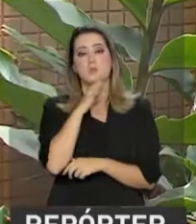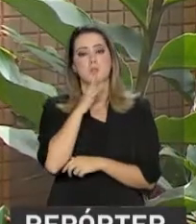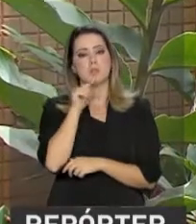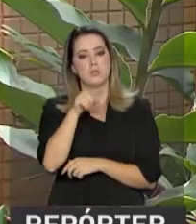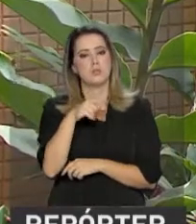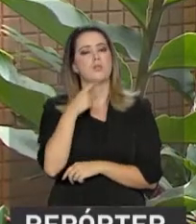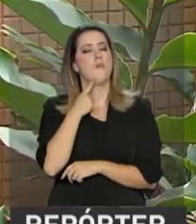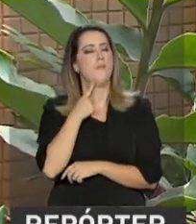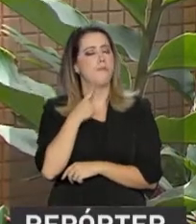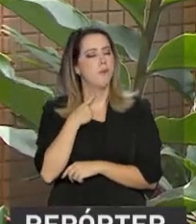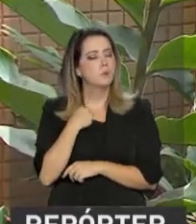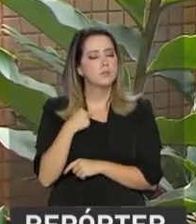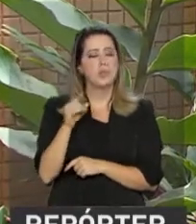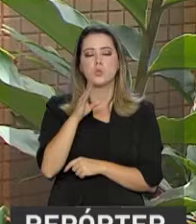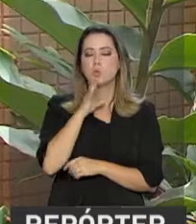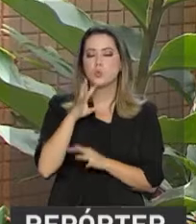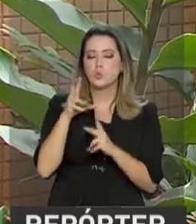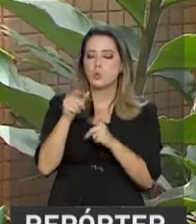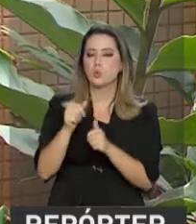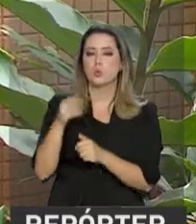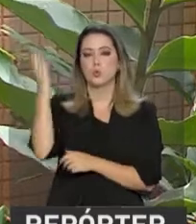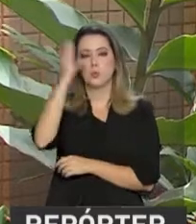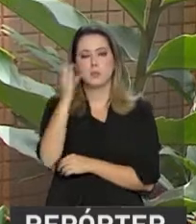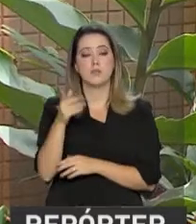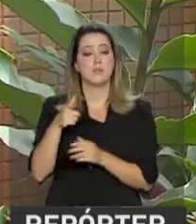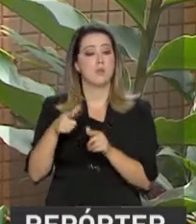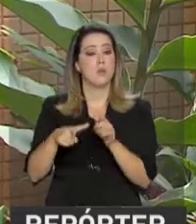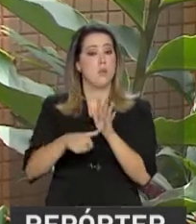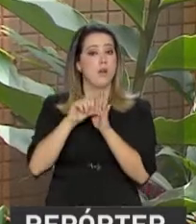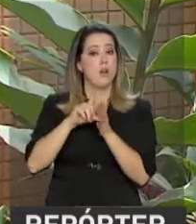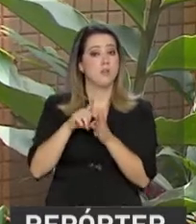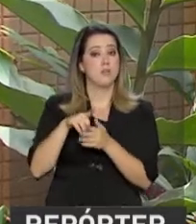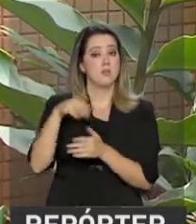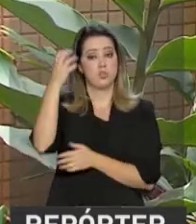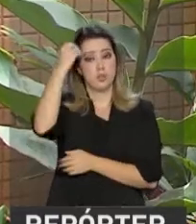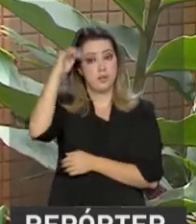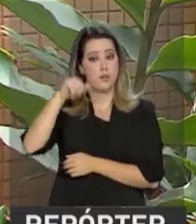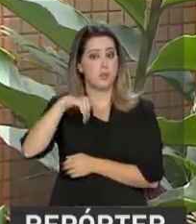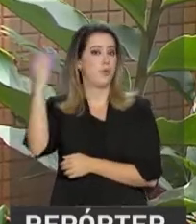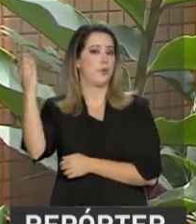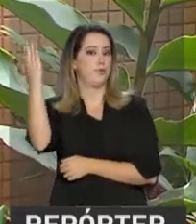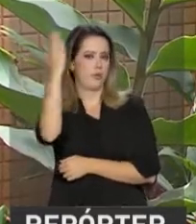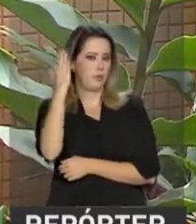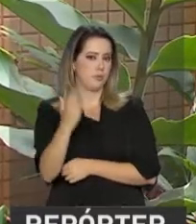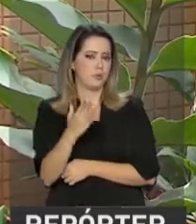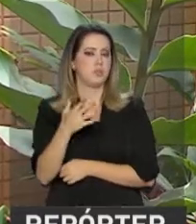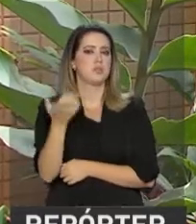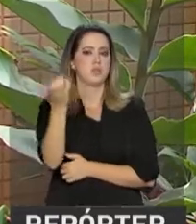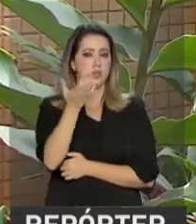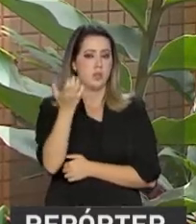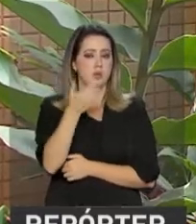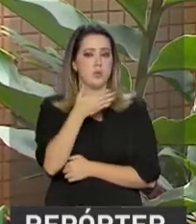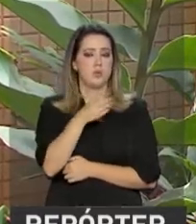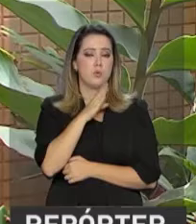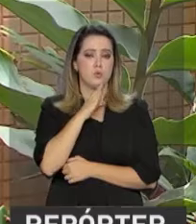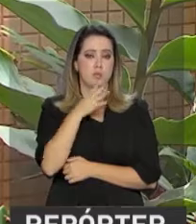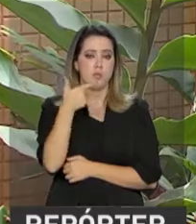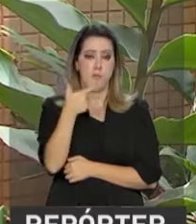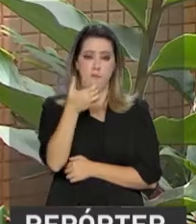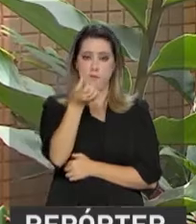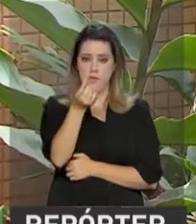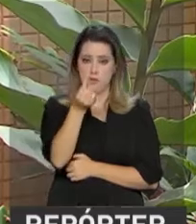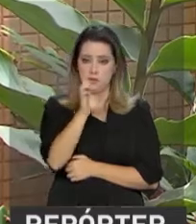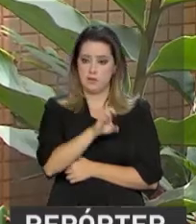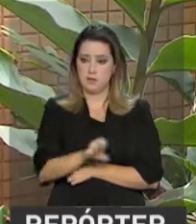de conhecer todo o brasil onde poder saibam que há qualquer lugar eu tenho planejamento e conhecer todos os 26 estados porque eu já moro no df então